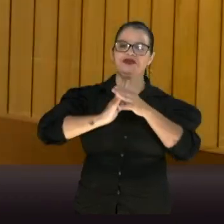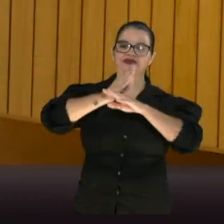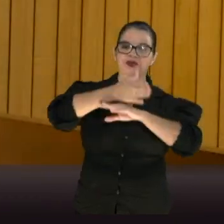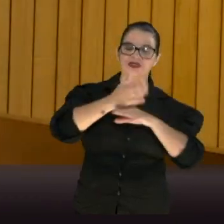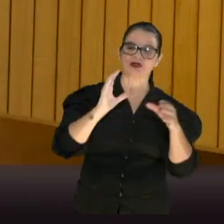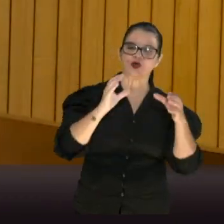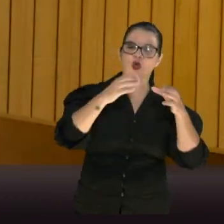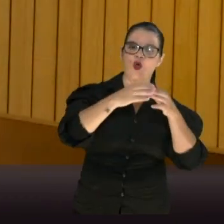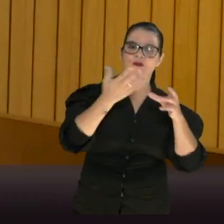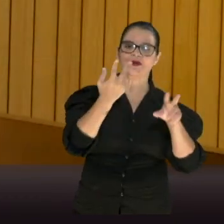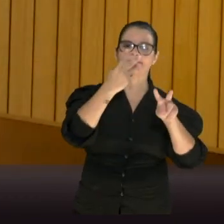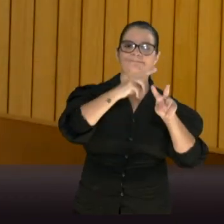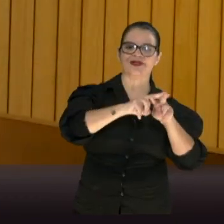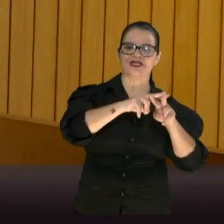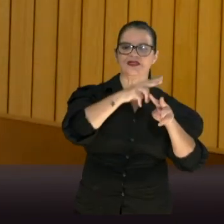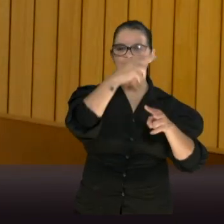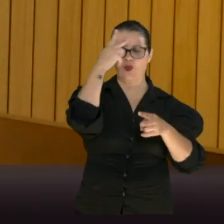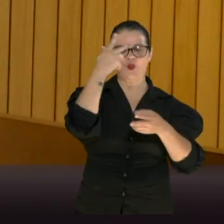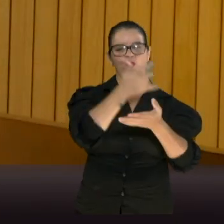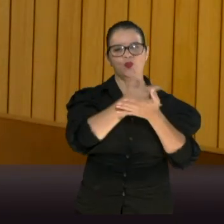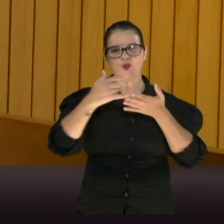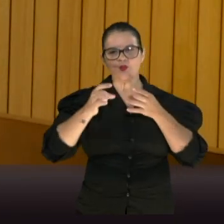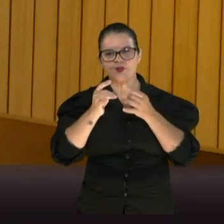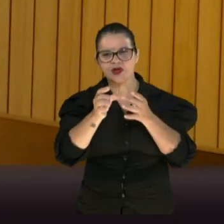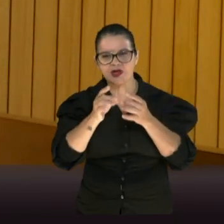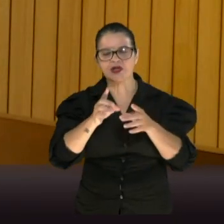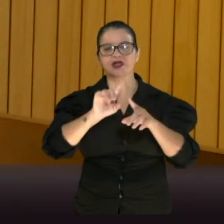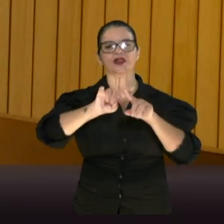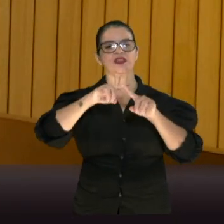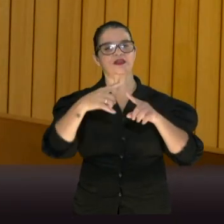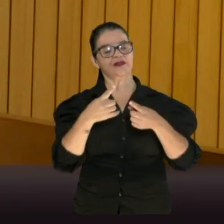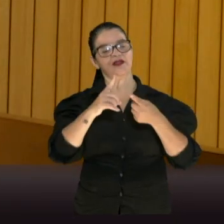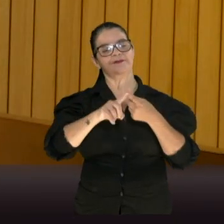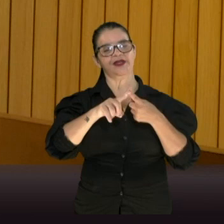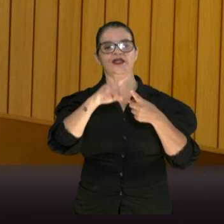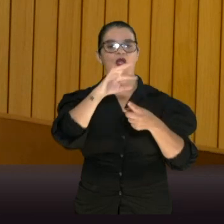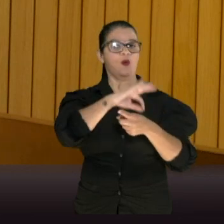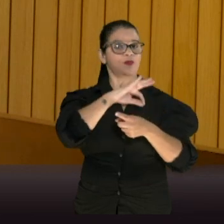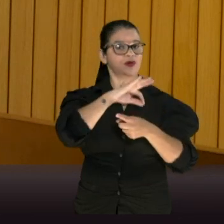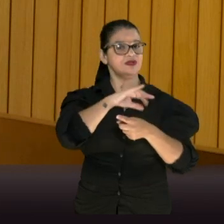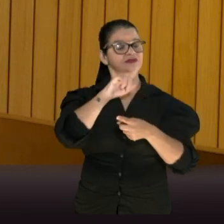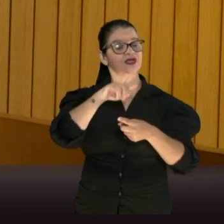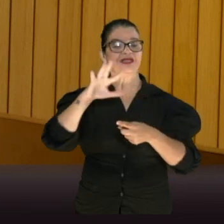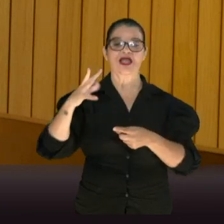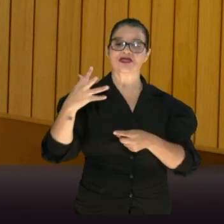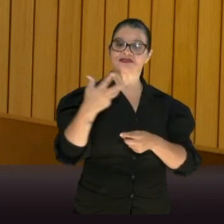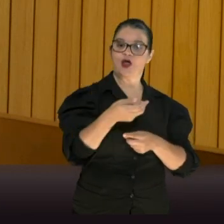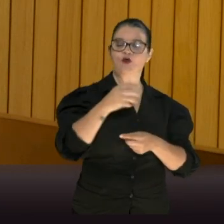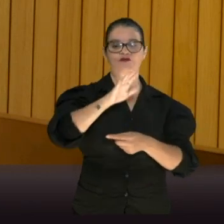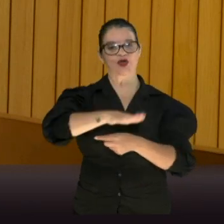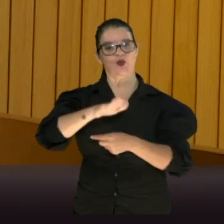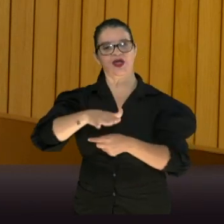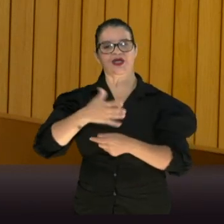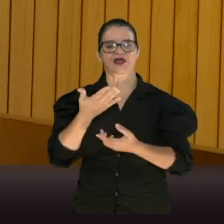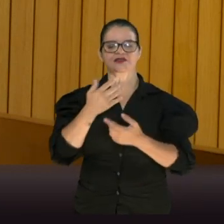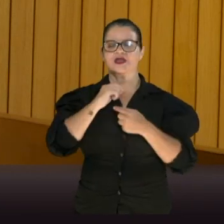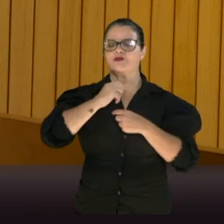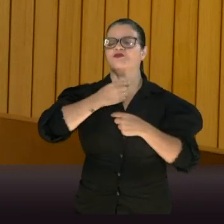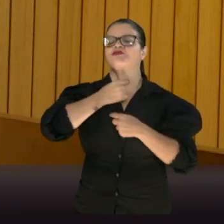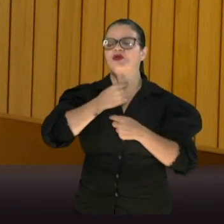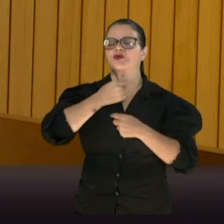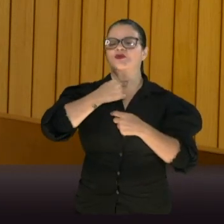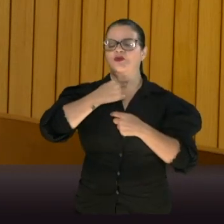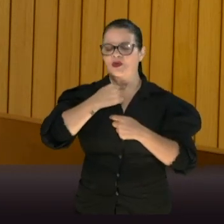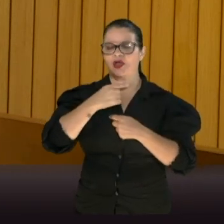comunidade, prendendo um traficante, né? Mas também tem o policial que está salvando uma criança que está engasgada, né? Eu